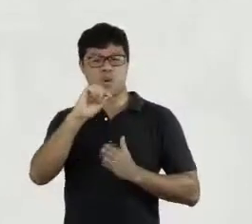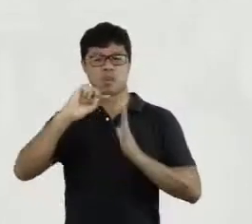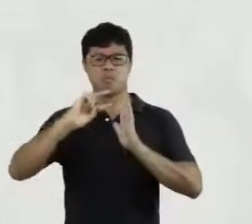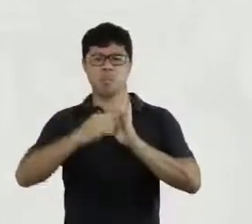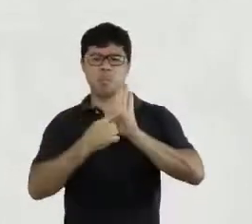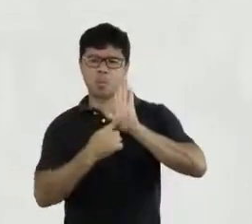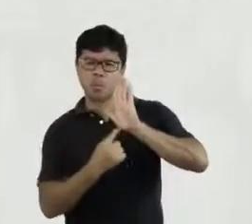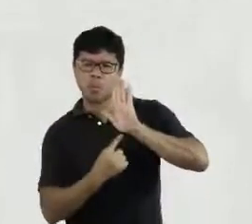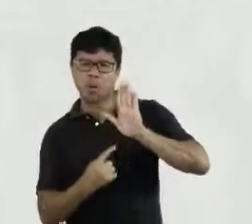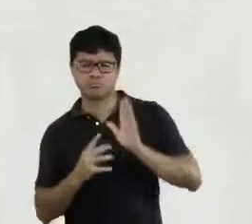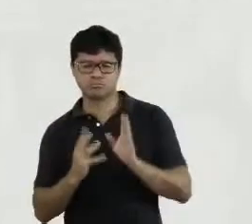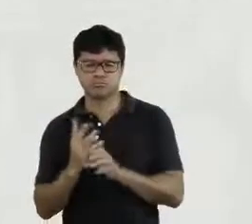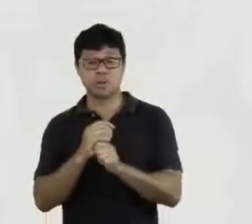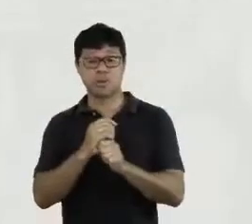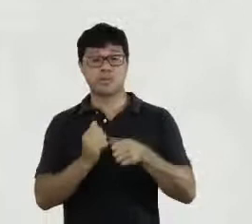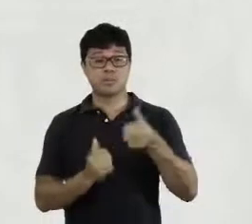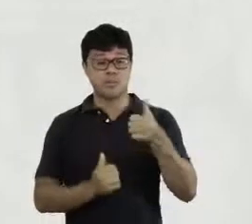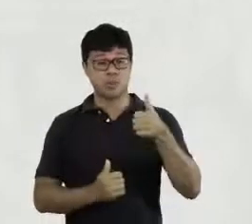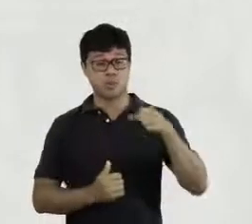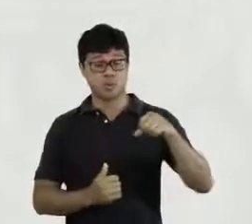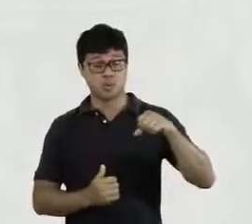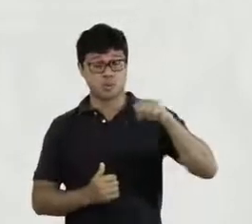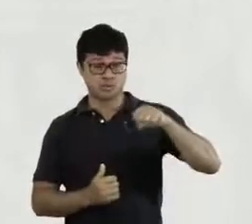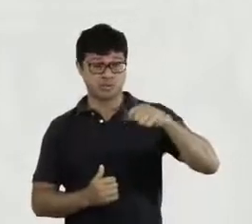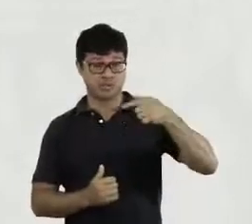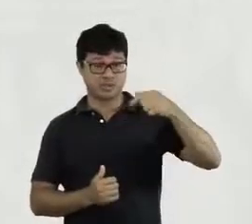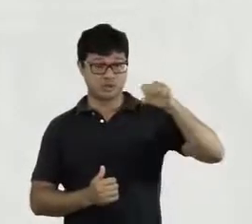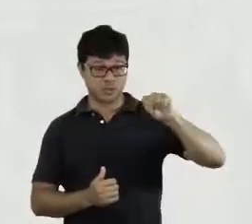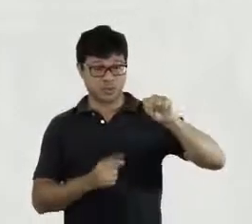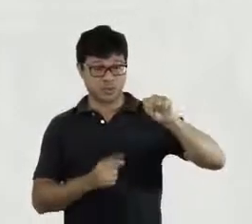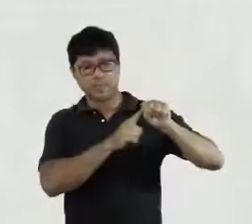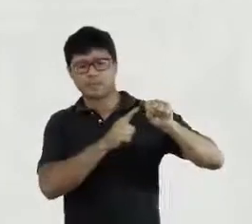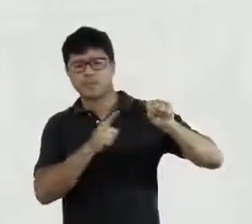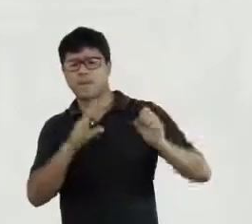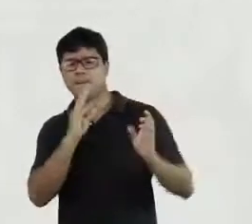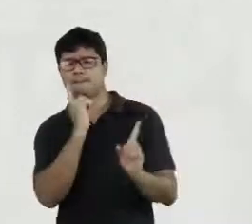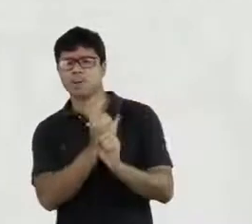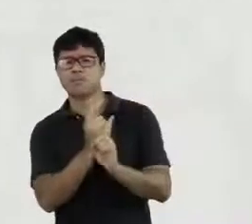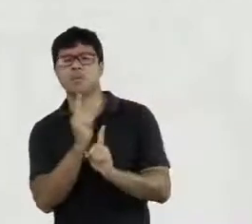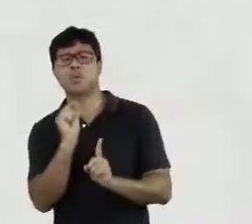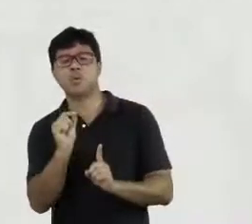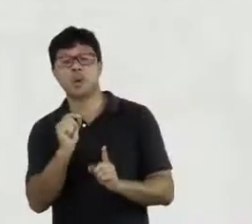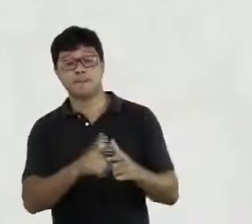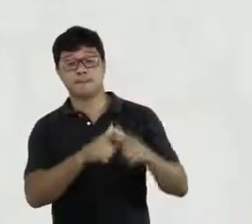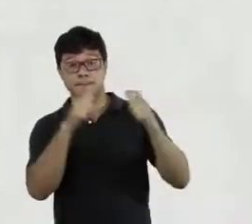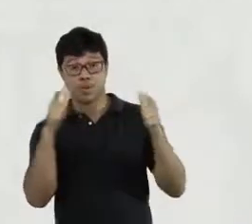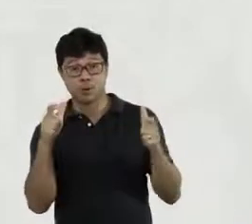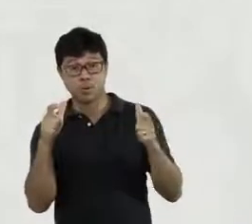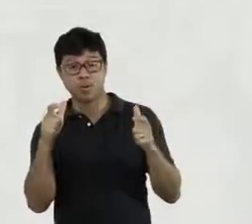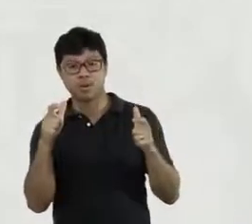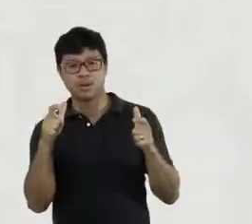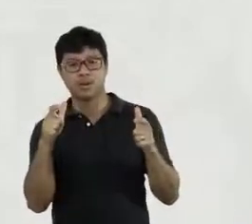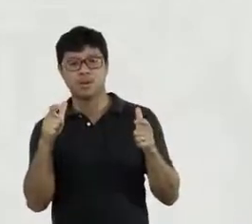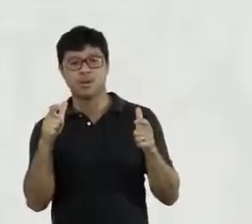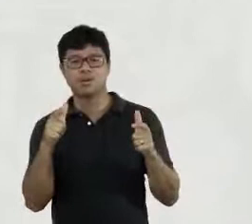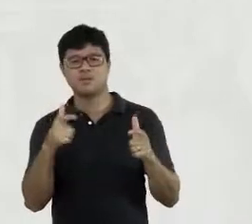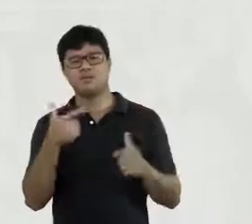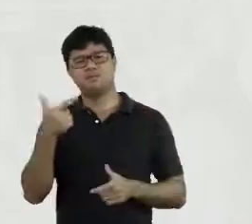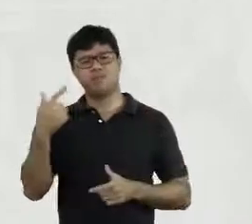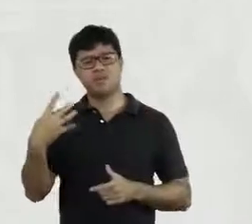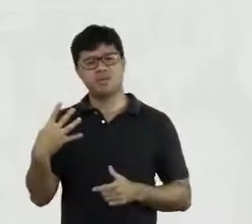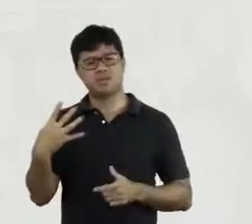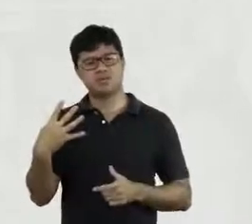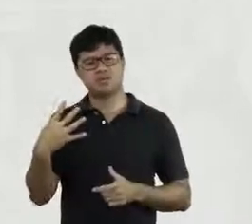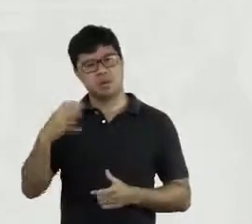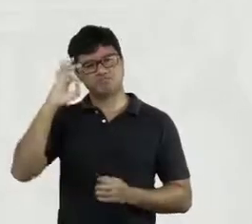sobre bibliografia a partir de 1678 e constatou que a maioria delas, 24